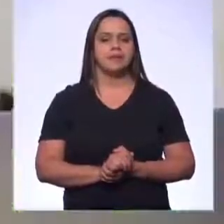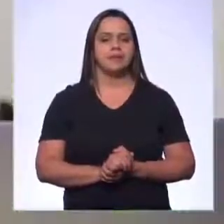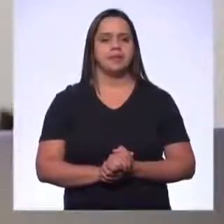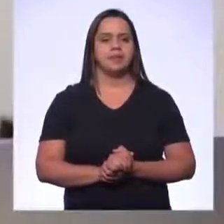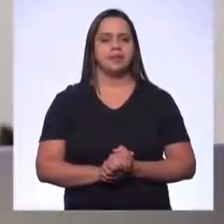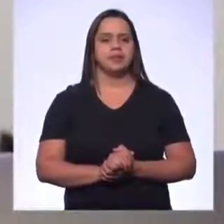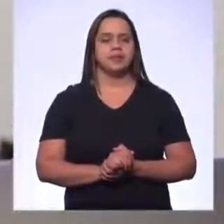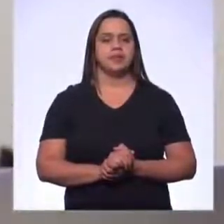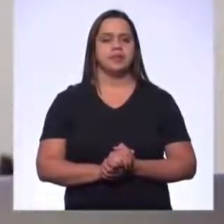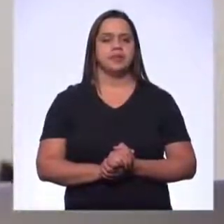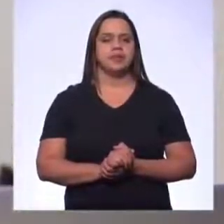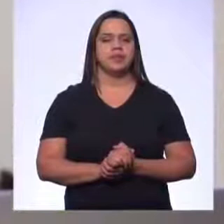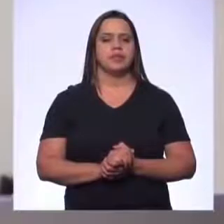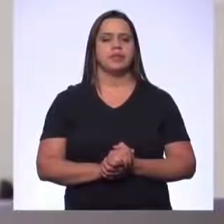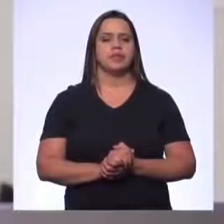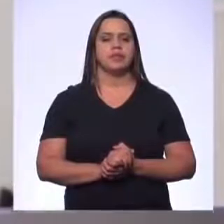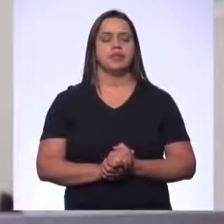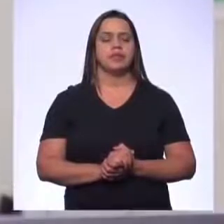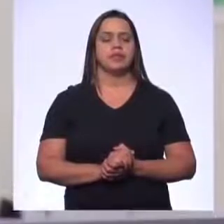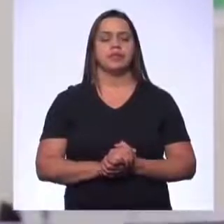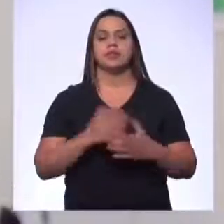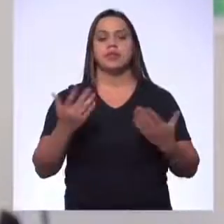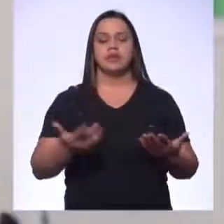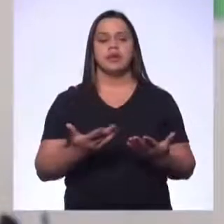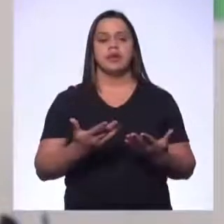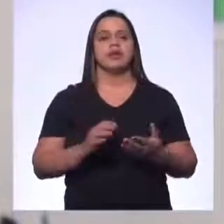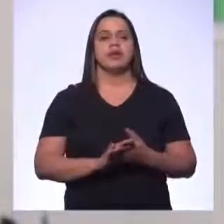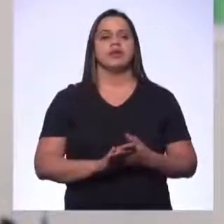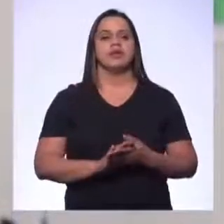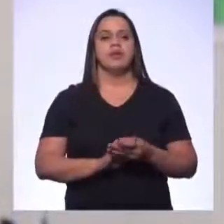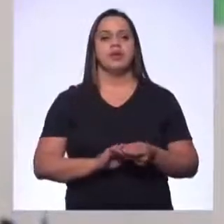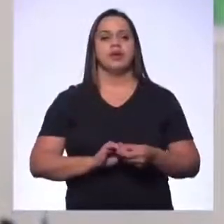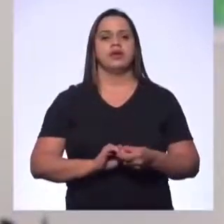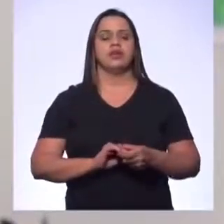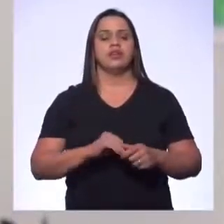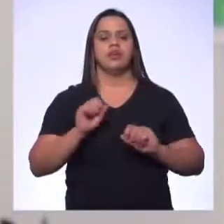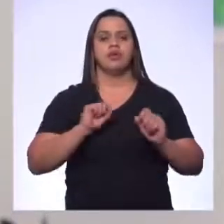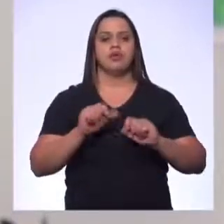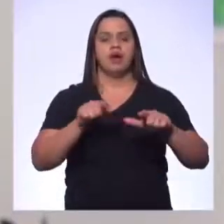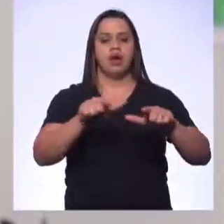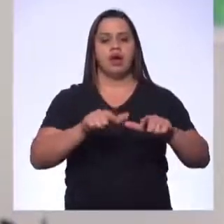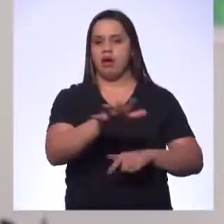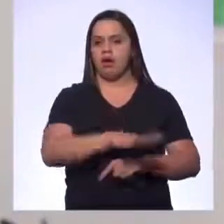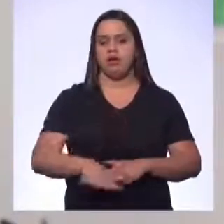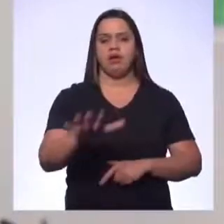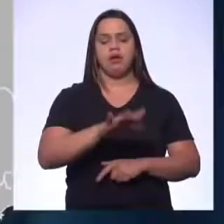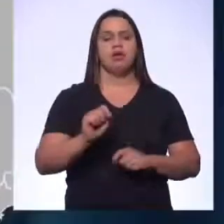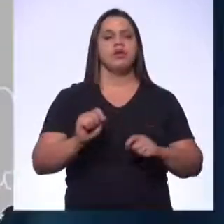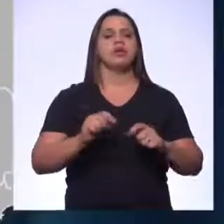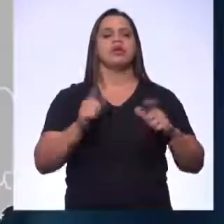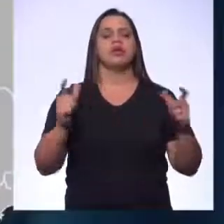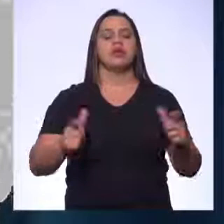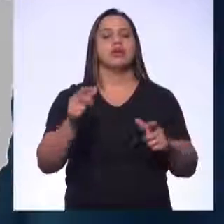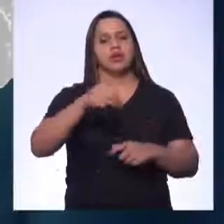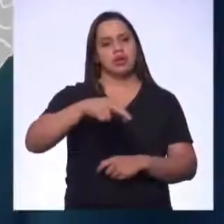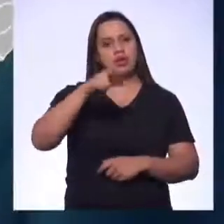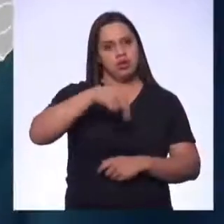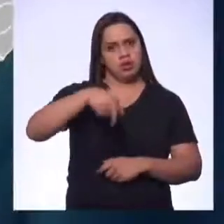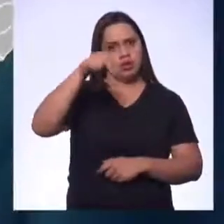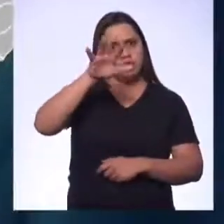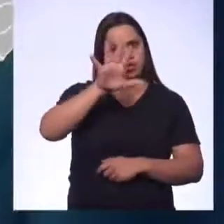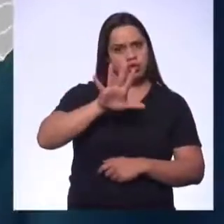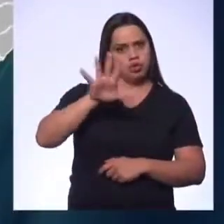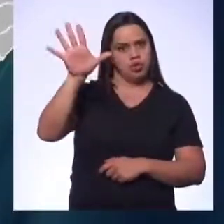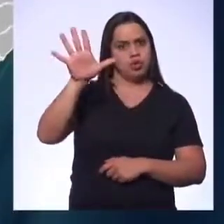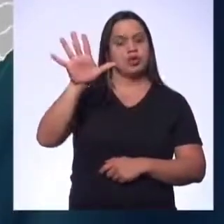Na norma sísmica brasileira anterior, a única área sísmica seria a região Nordeste, os estados do Rio Grande do Norte